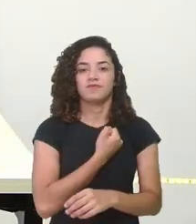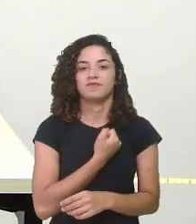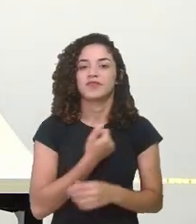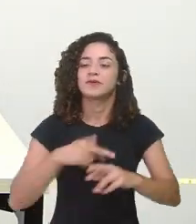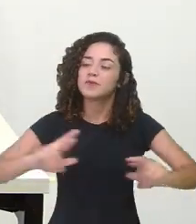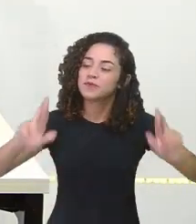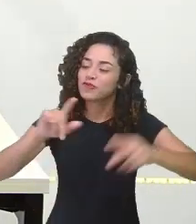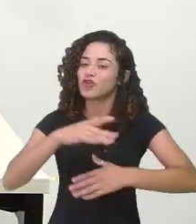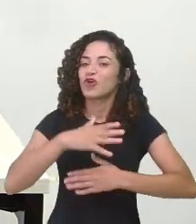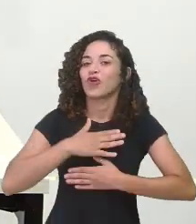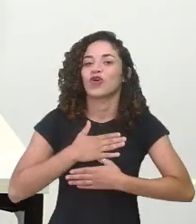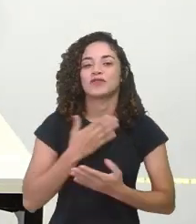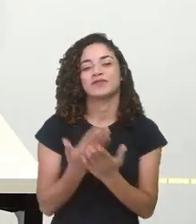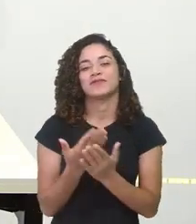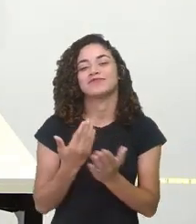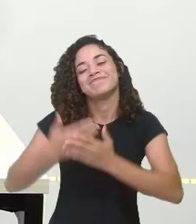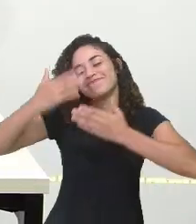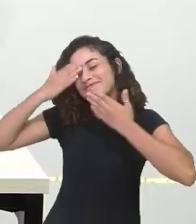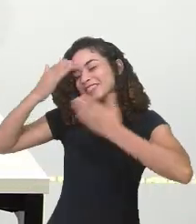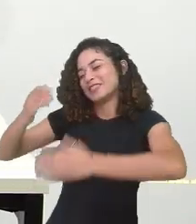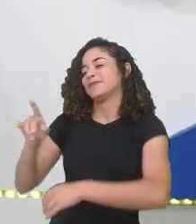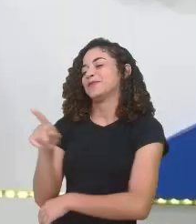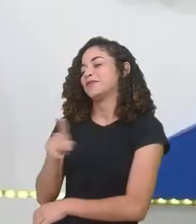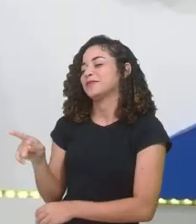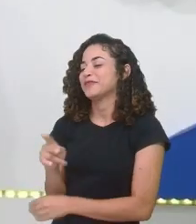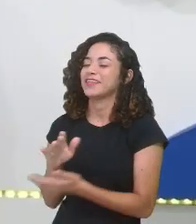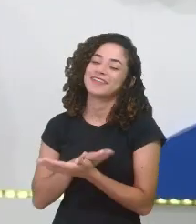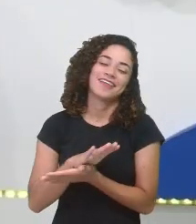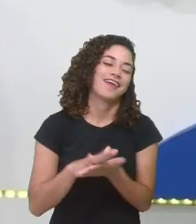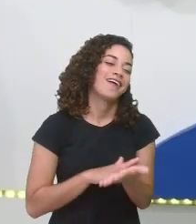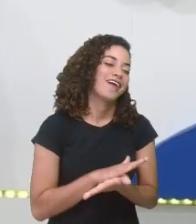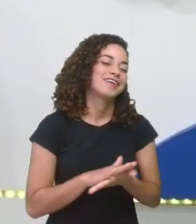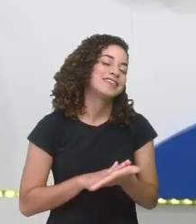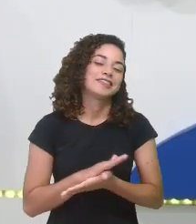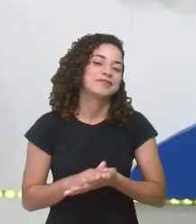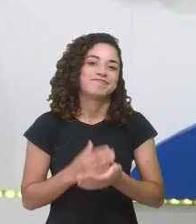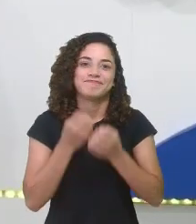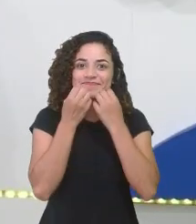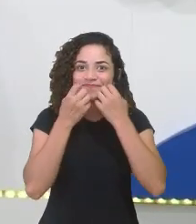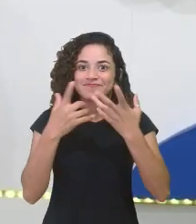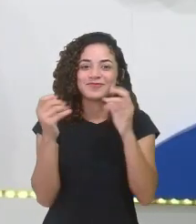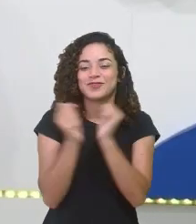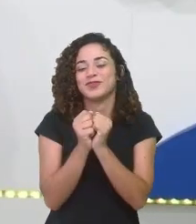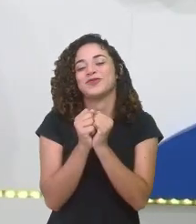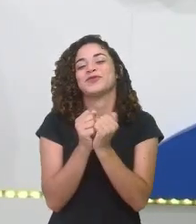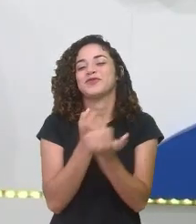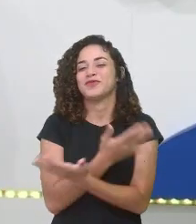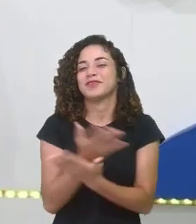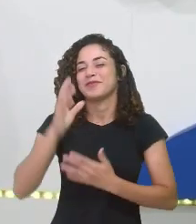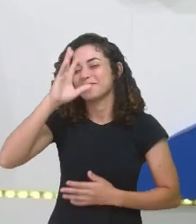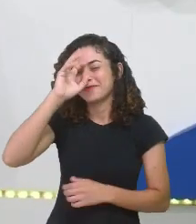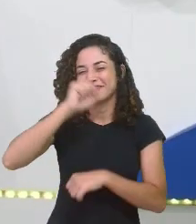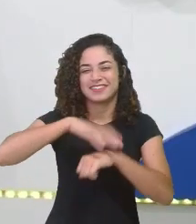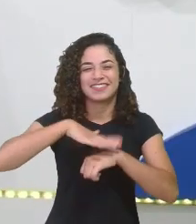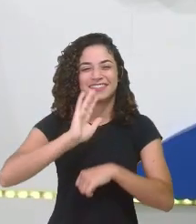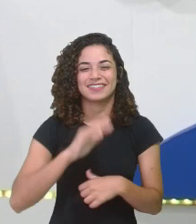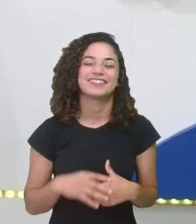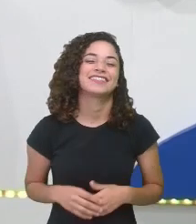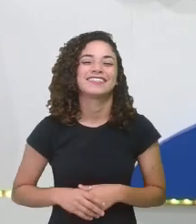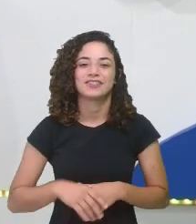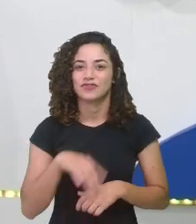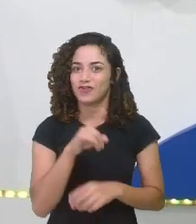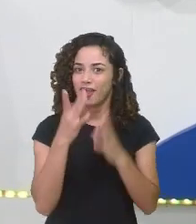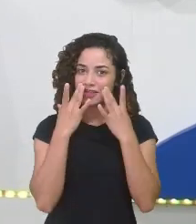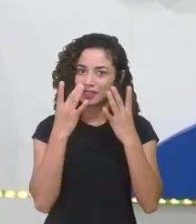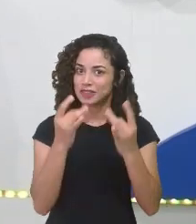gostado da aula de hoje. Obrigada, professora Iris. Por nada, professora Josi. É sempre muito bom estar aqui e aprender mais um pouquinho. Vocês